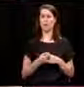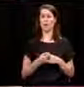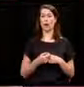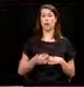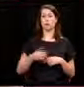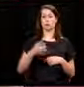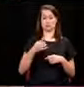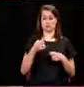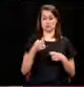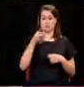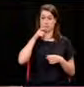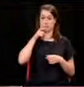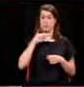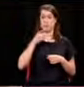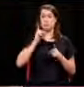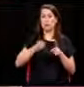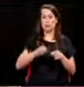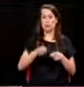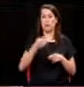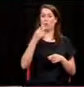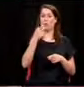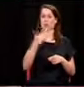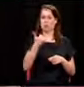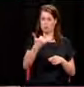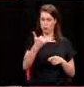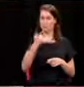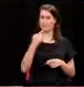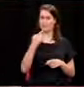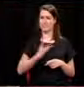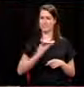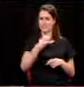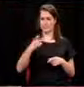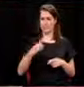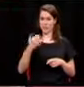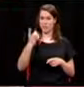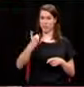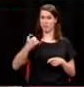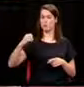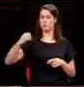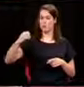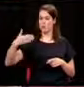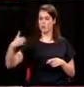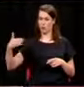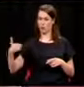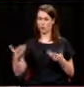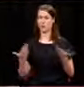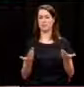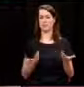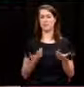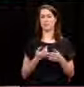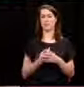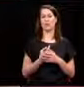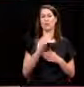de 2011. Portanto, tem sensivelmente um ano e três meses e meio, ou quatro meses neste caso.